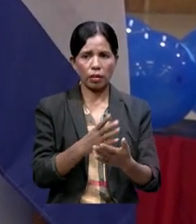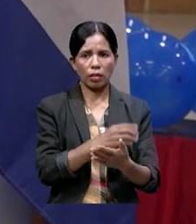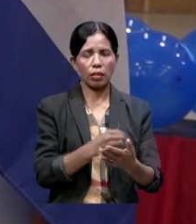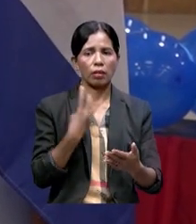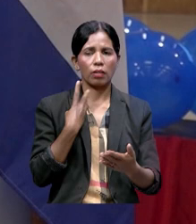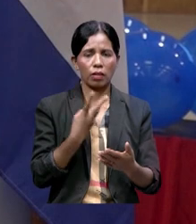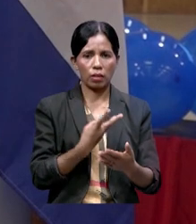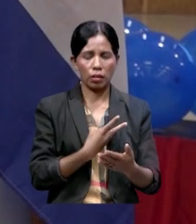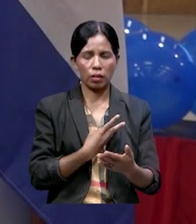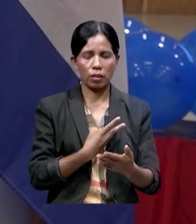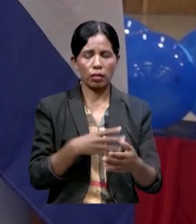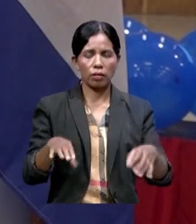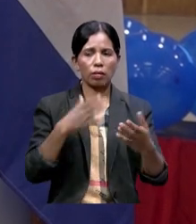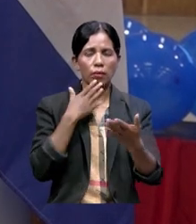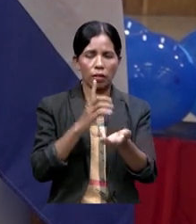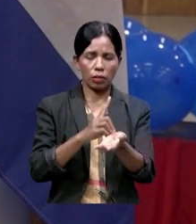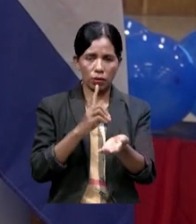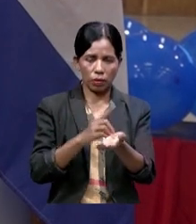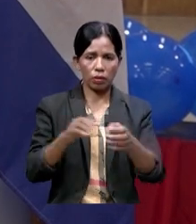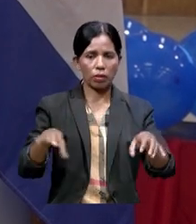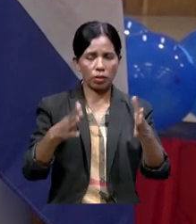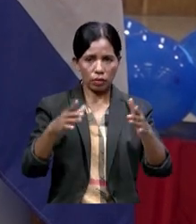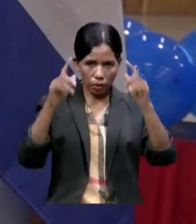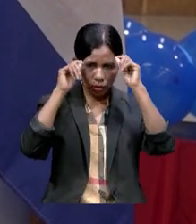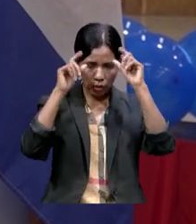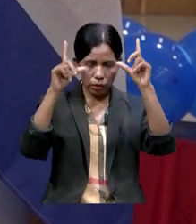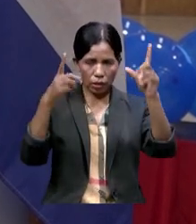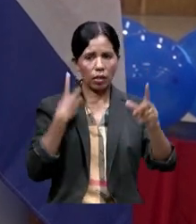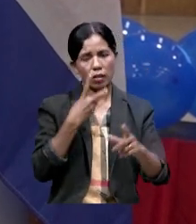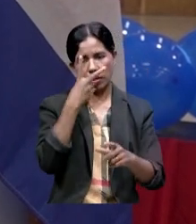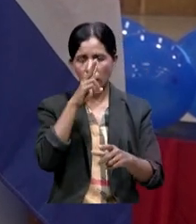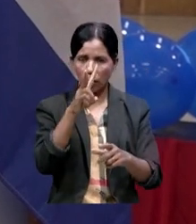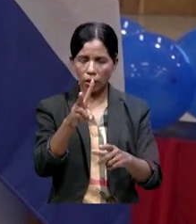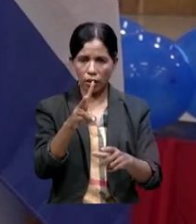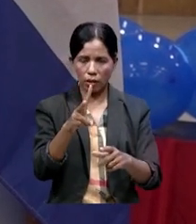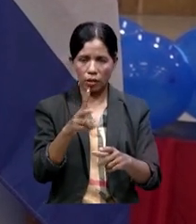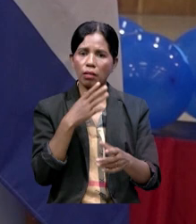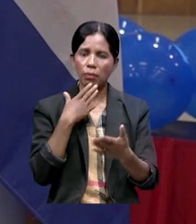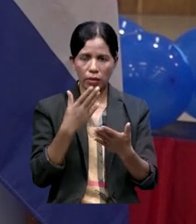A progreso si médicos cubanos e Timor Leste e tajare cada dia